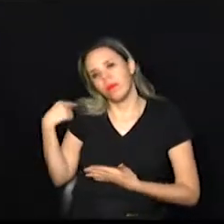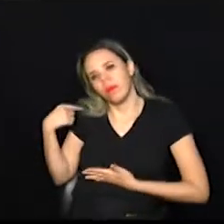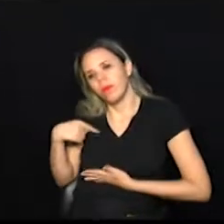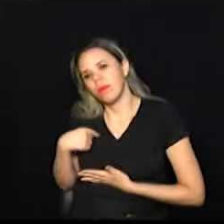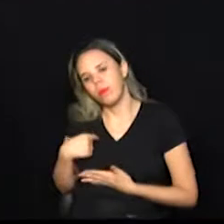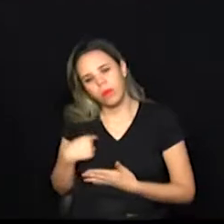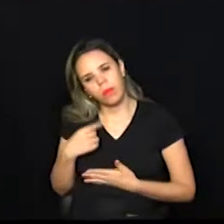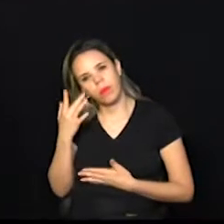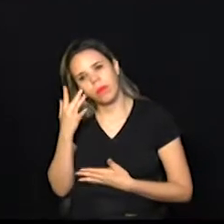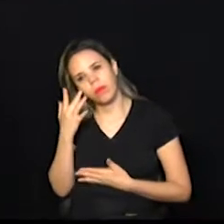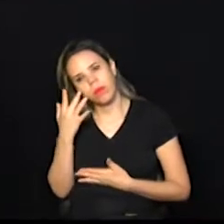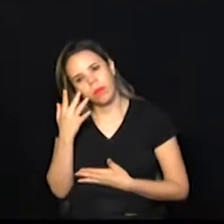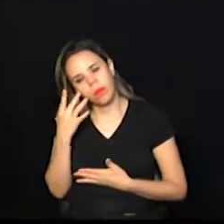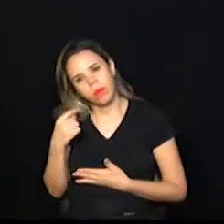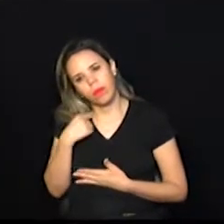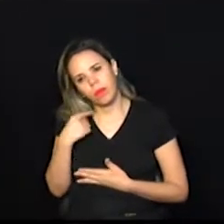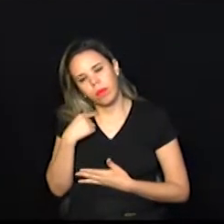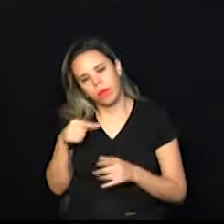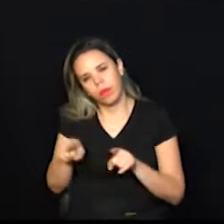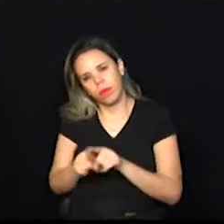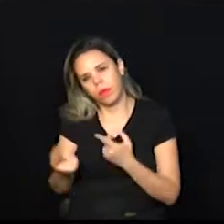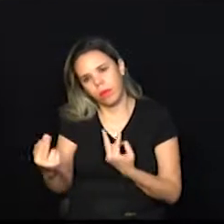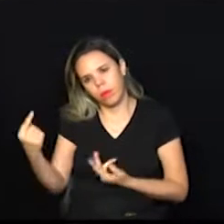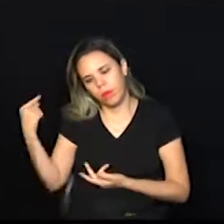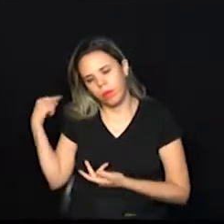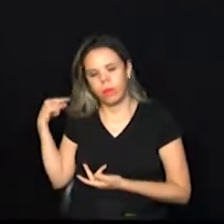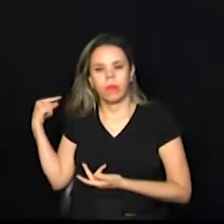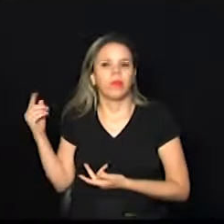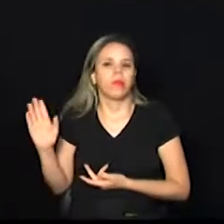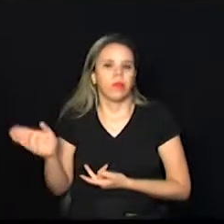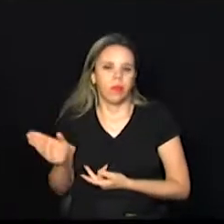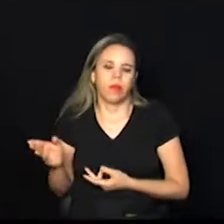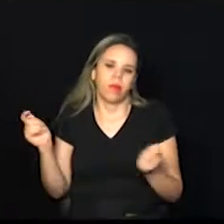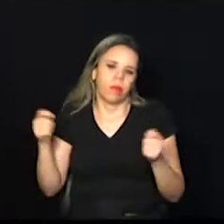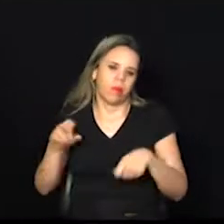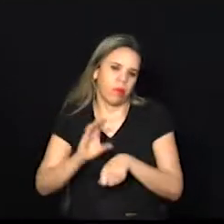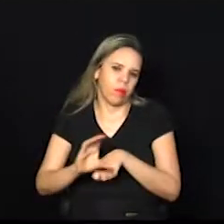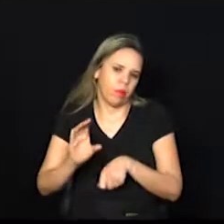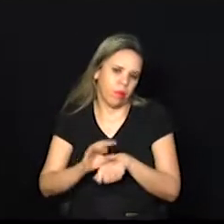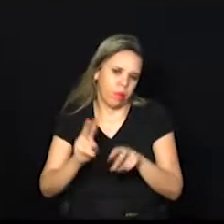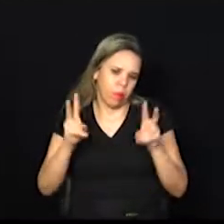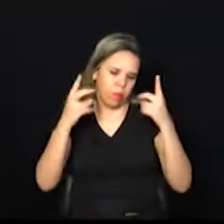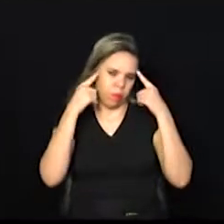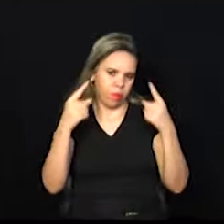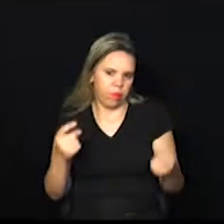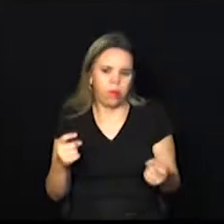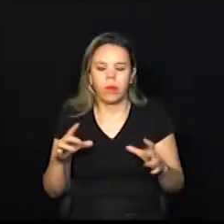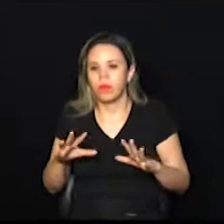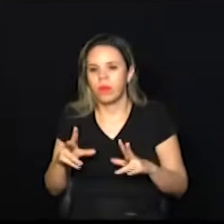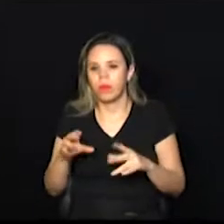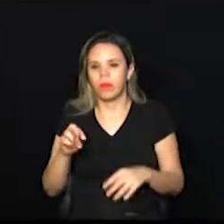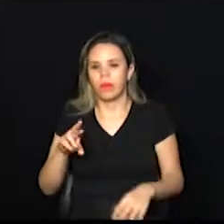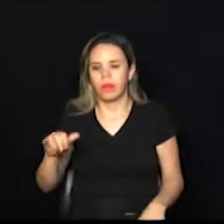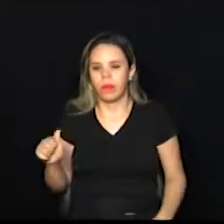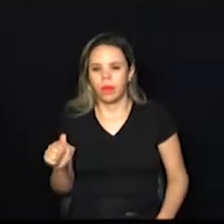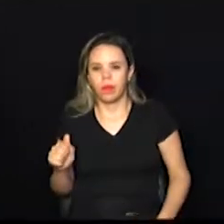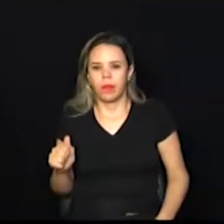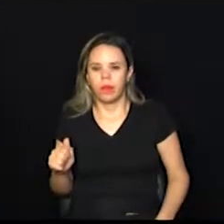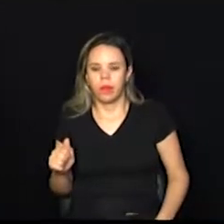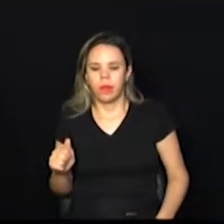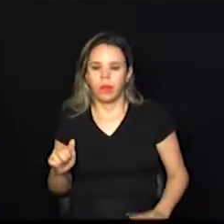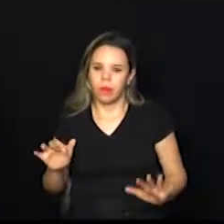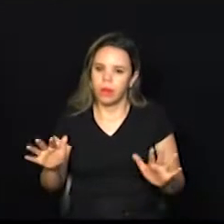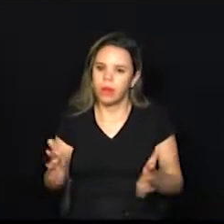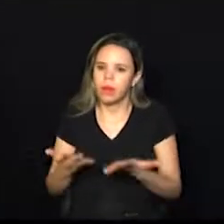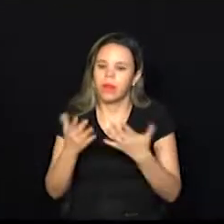foi em maio também, se eu não me engano, que já foi uma capacitação sobre violência para os CREAS, e aí a gente está promovendo